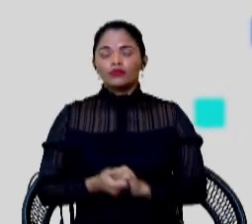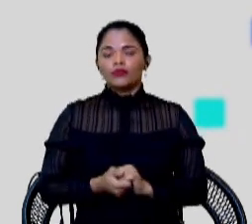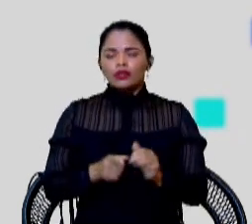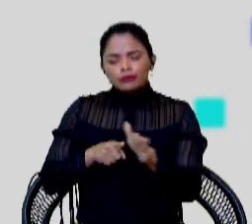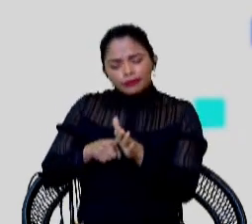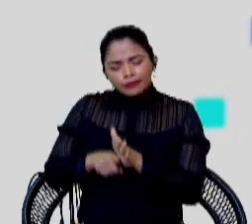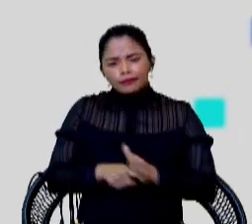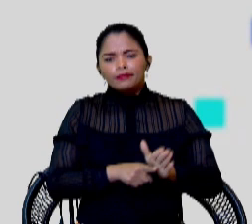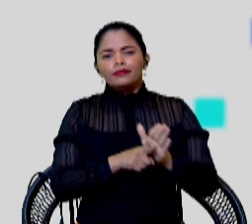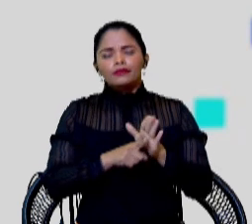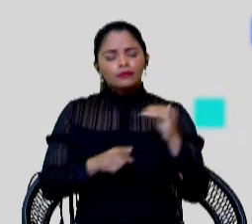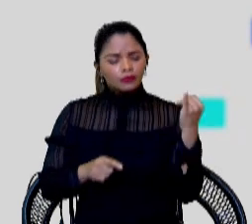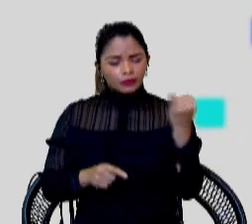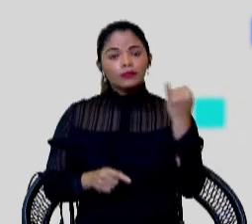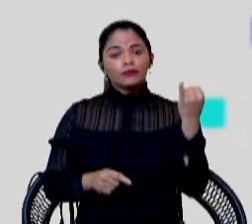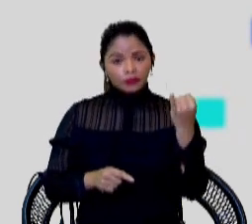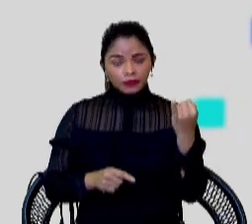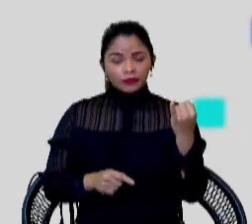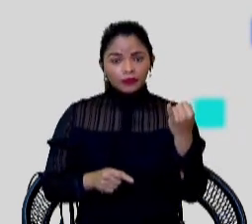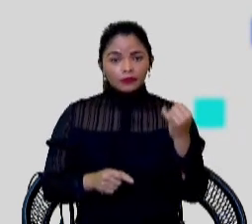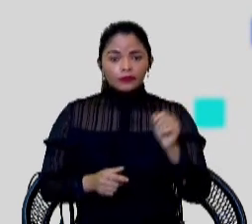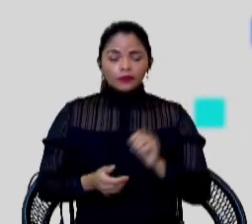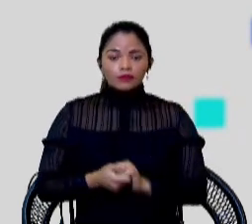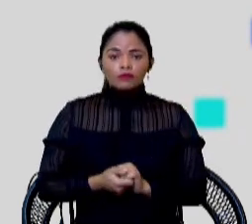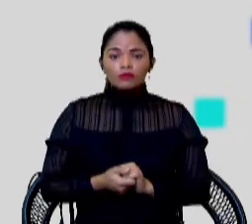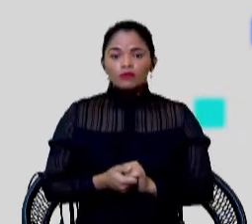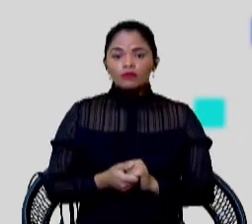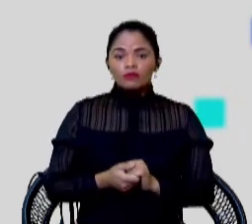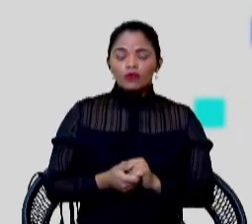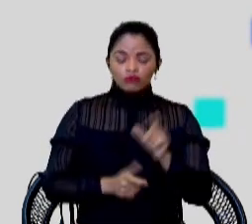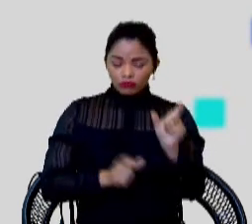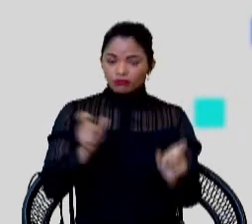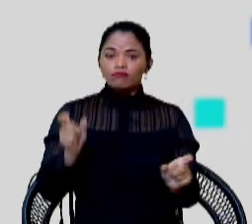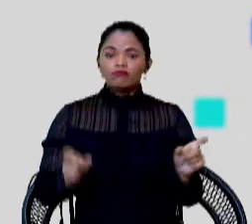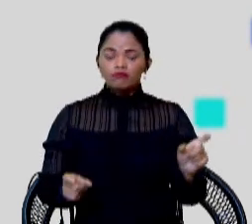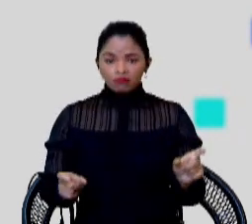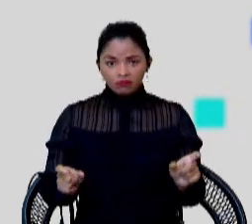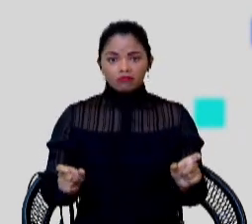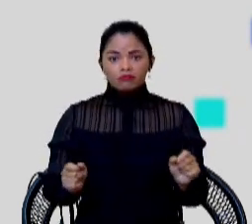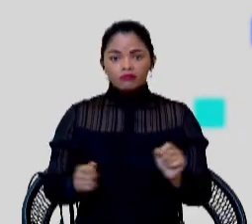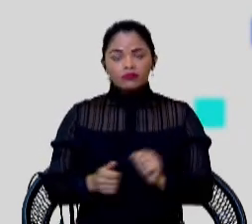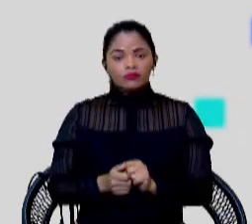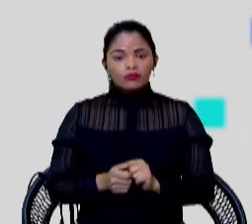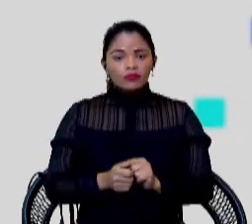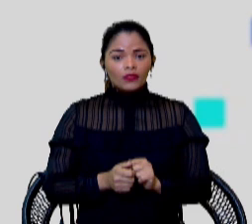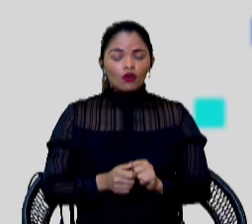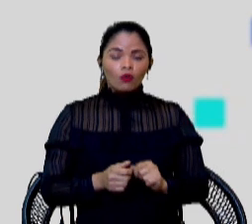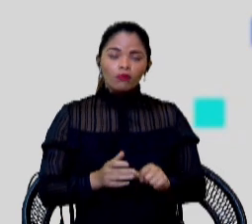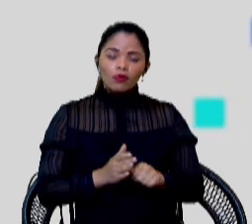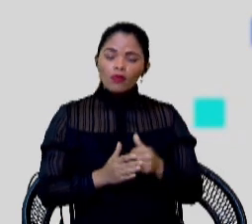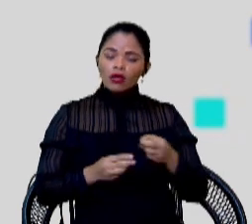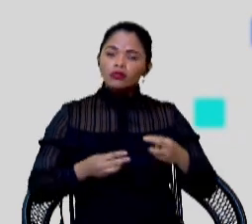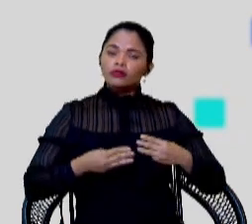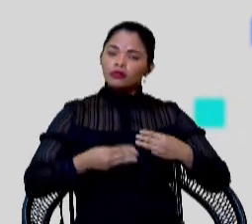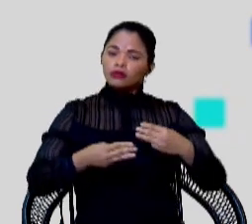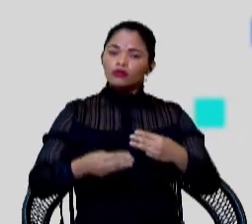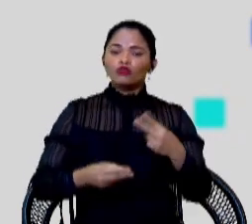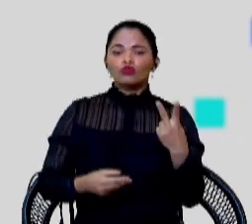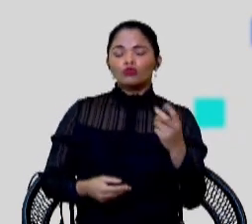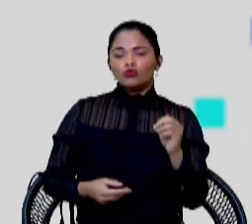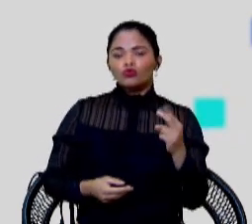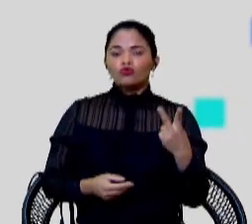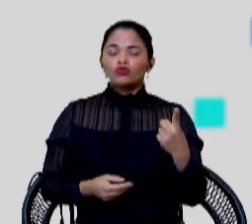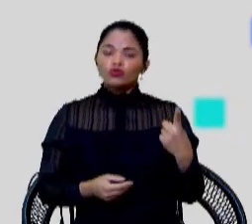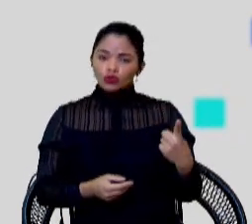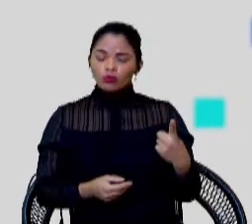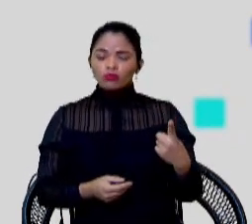pesquisa bem bacana que a Opinion Box fez com alguns usuários já nesse primeiro semestre de 2021, para entender um